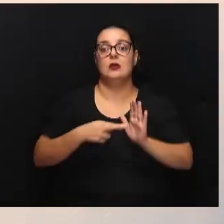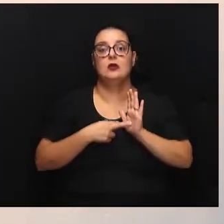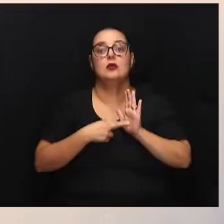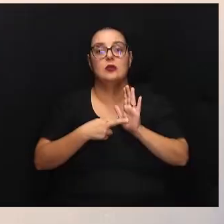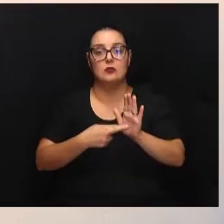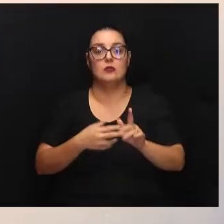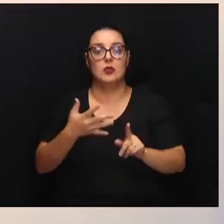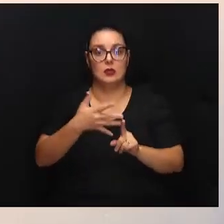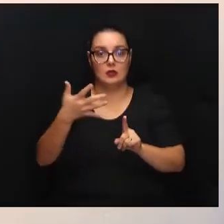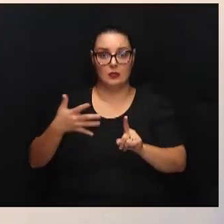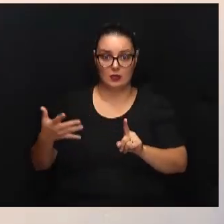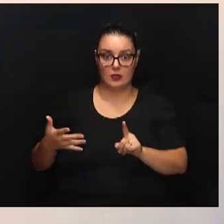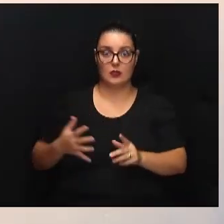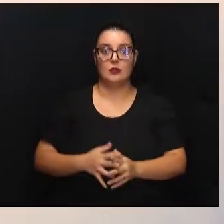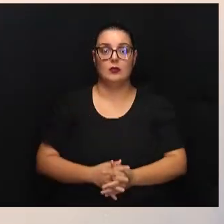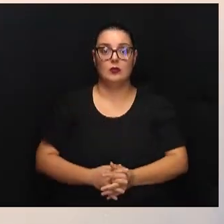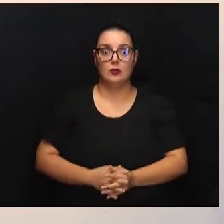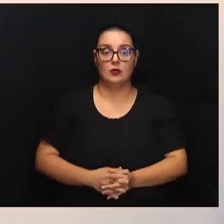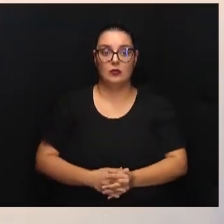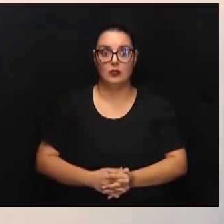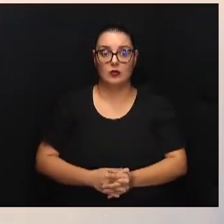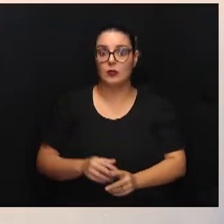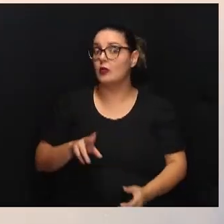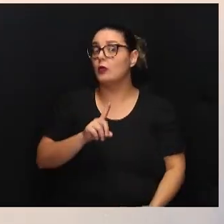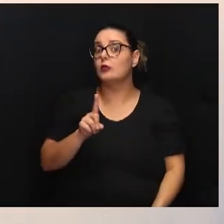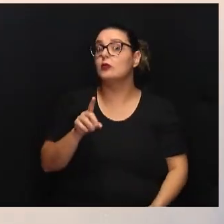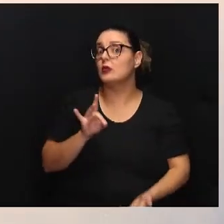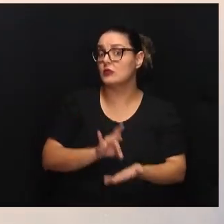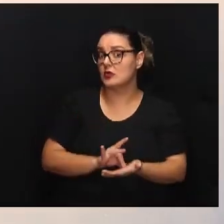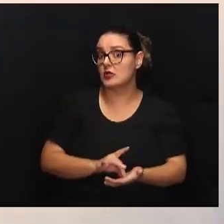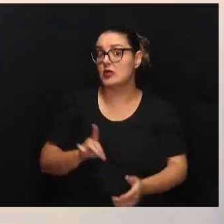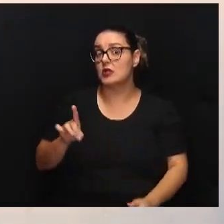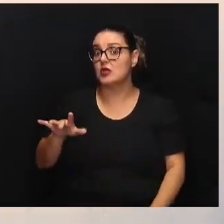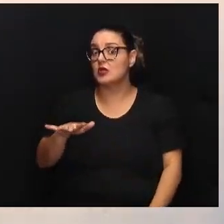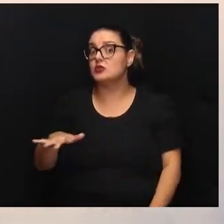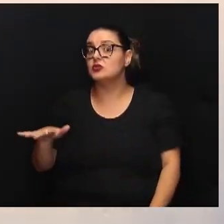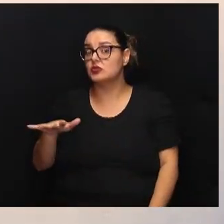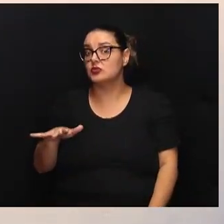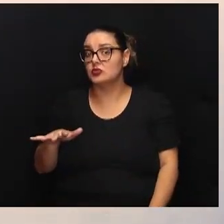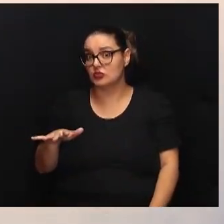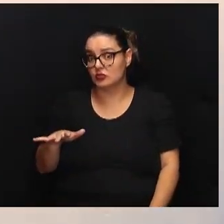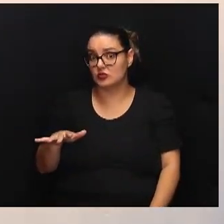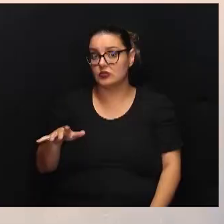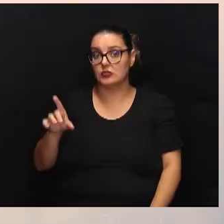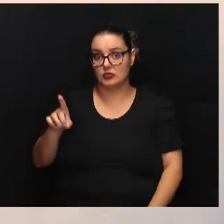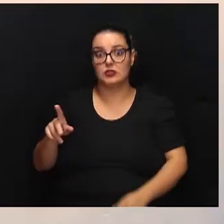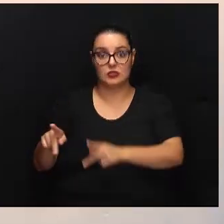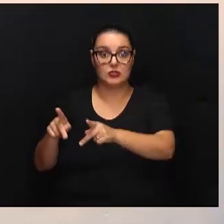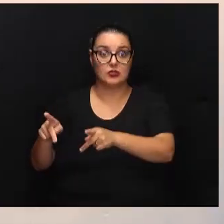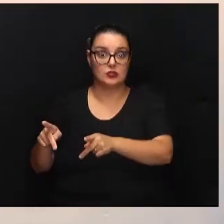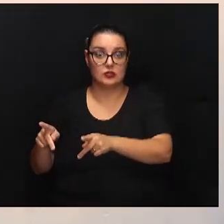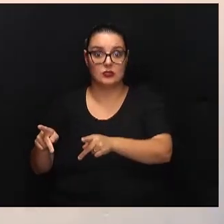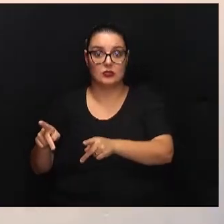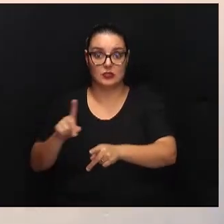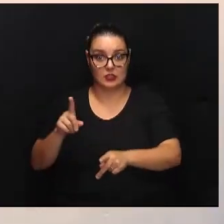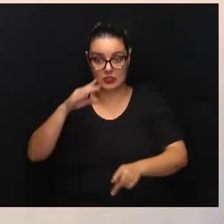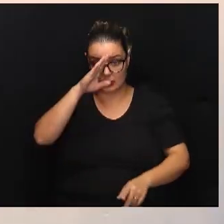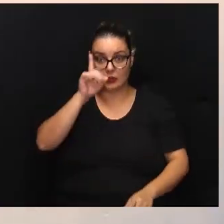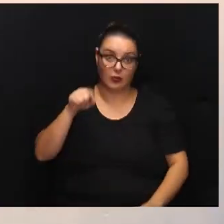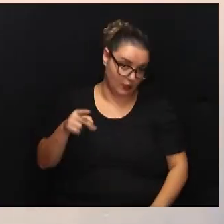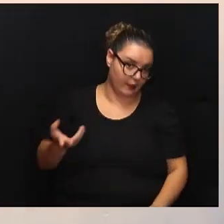não é verdade que a direita popular, vou dizer assim, né, e nem é bolsonarista, ou é cria de, ou criou